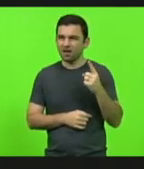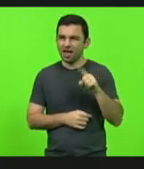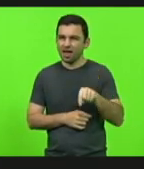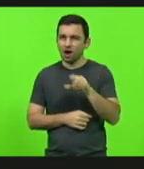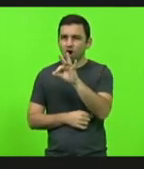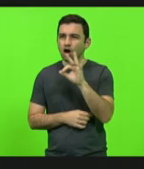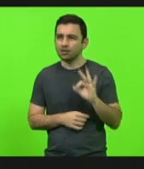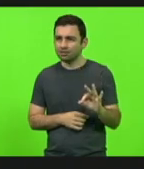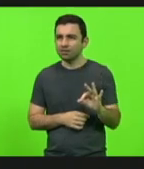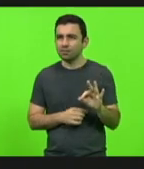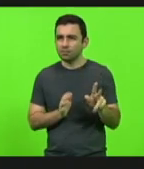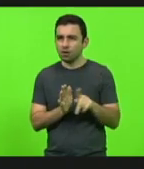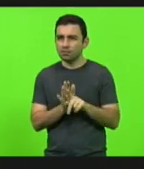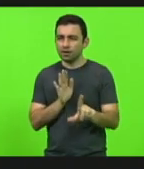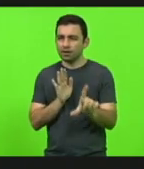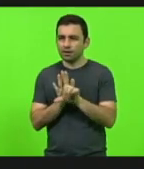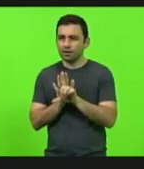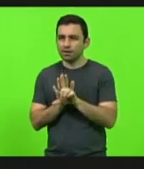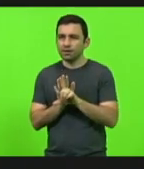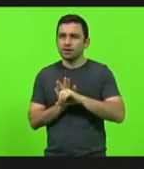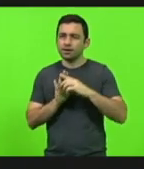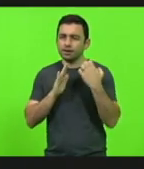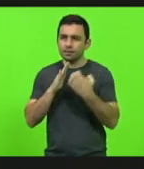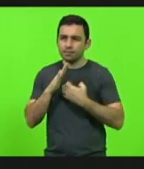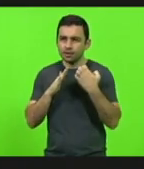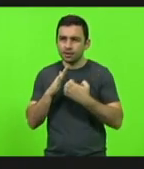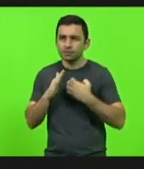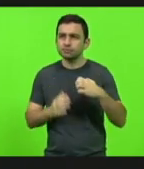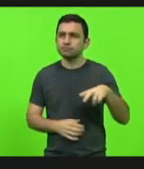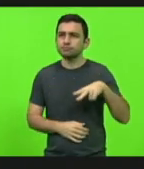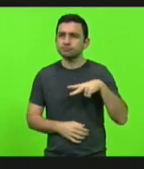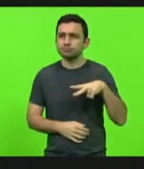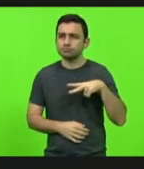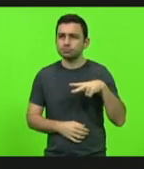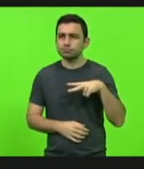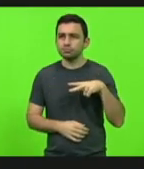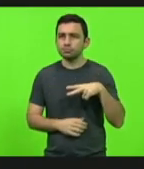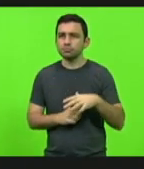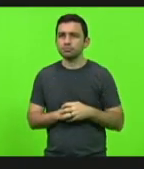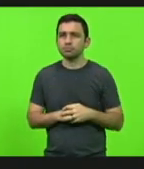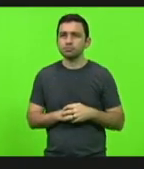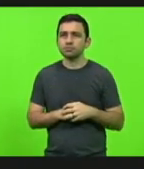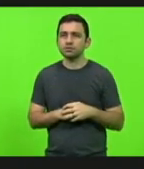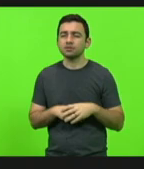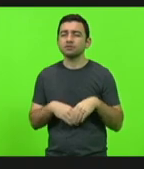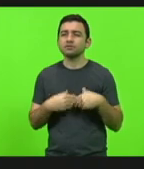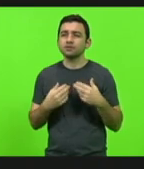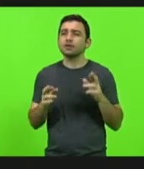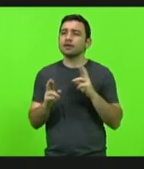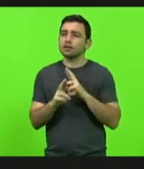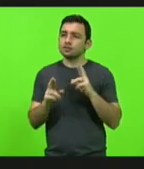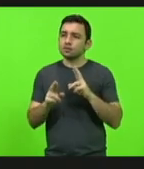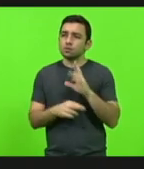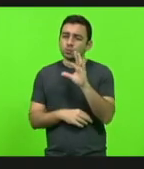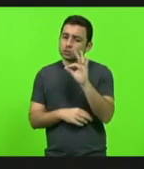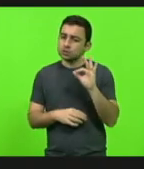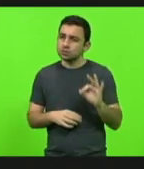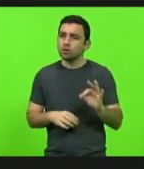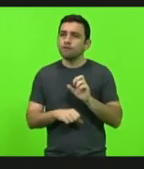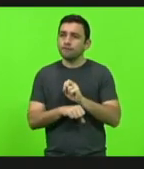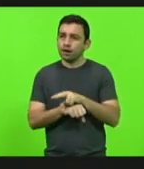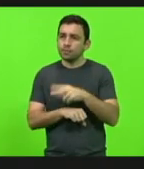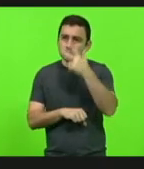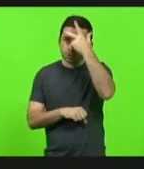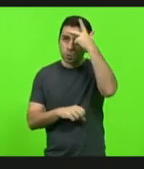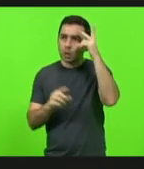né de cotas em empresas privadas é e com relação ao percentual de vagas para